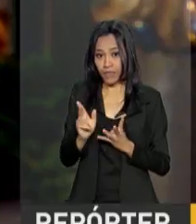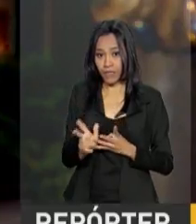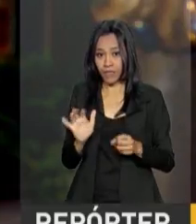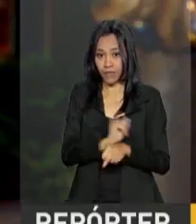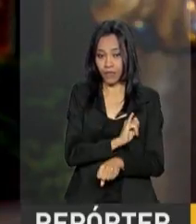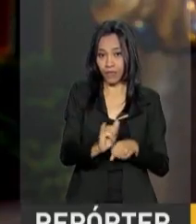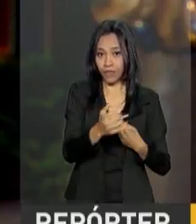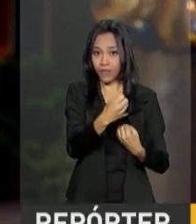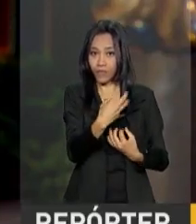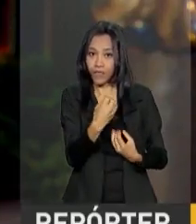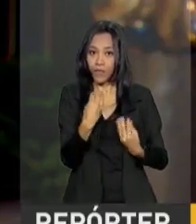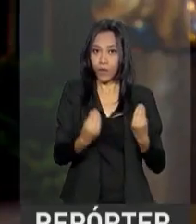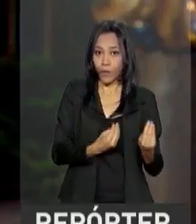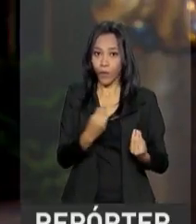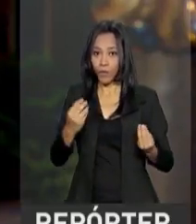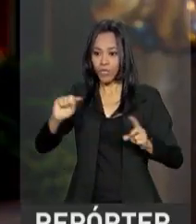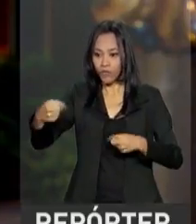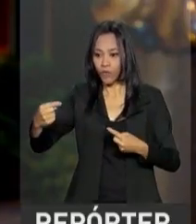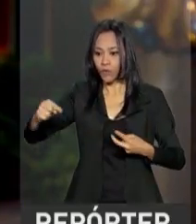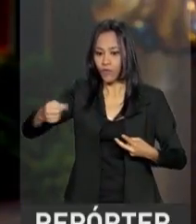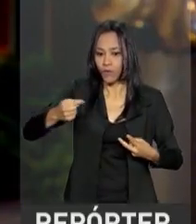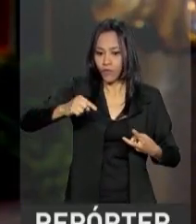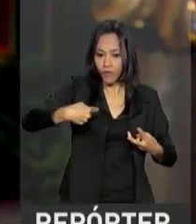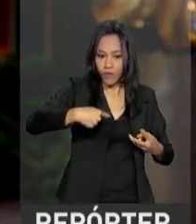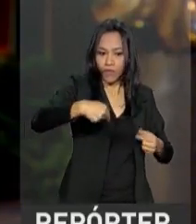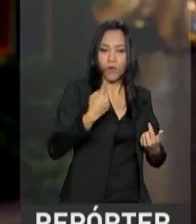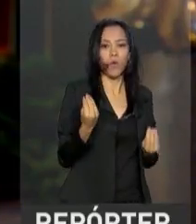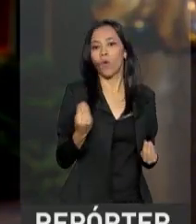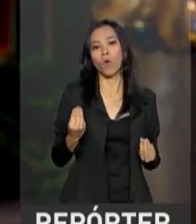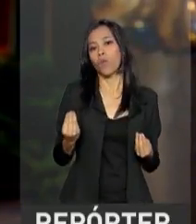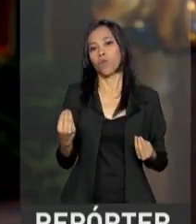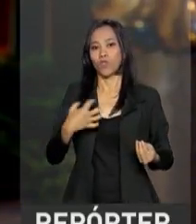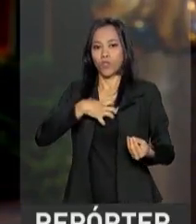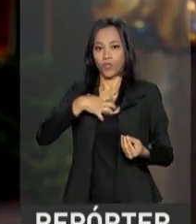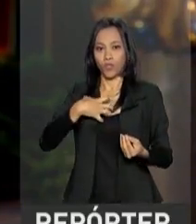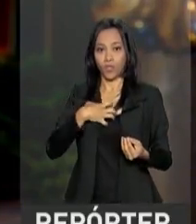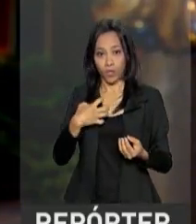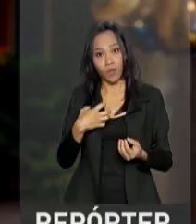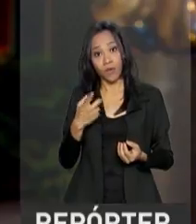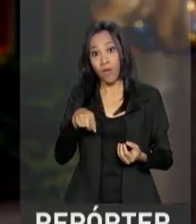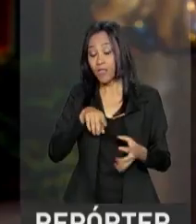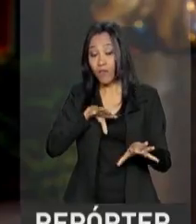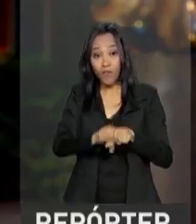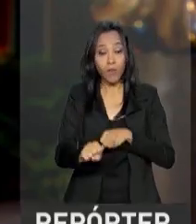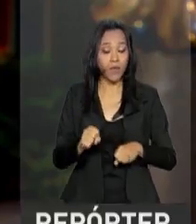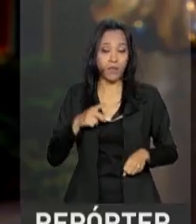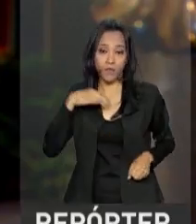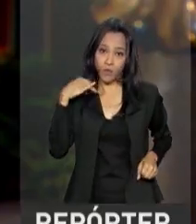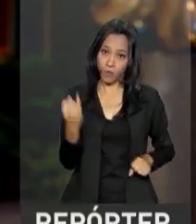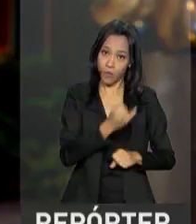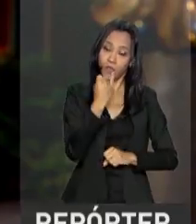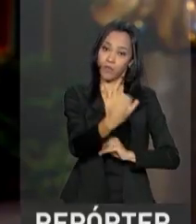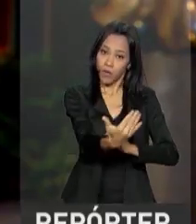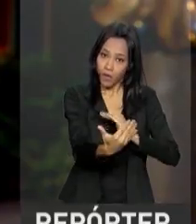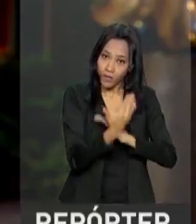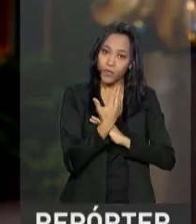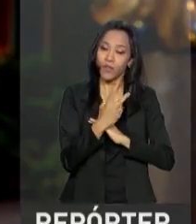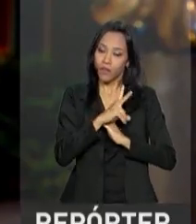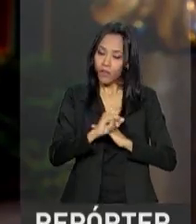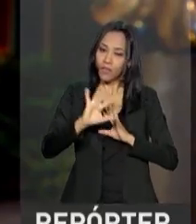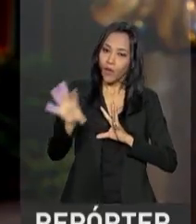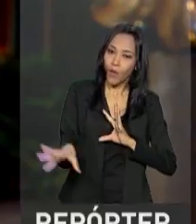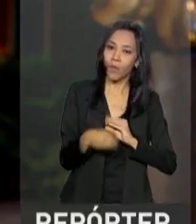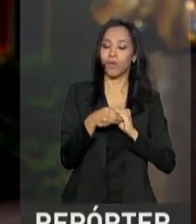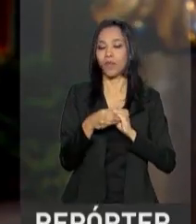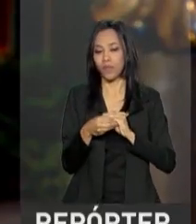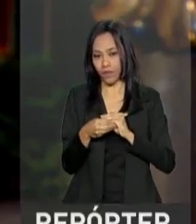procedimentos e como agir diante de cada desafio, mas o curso de formação foi uma etapa fundamental nesse processo, que será complementada